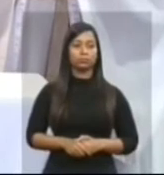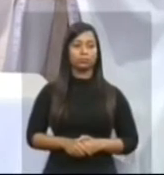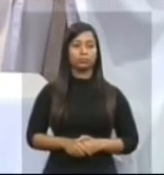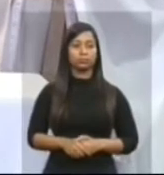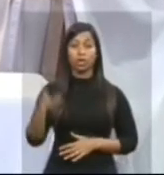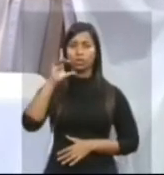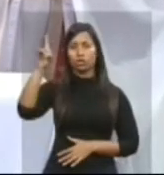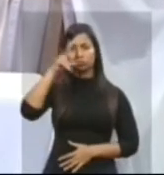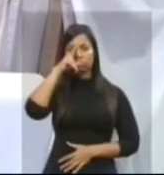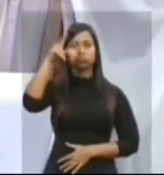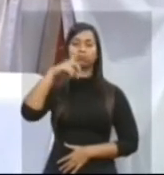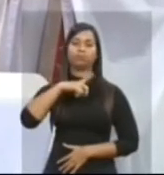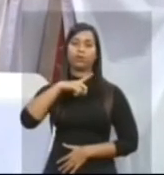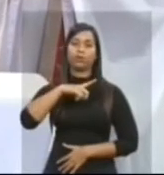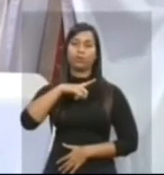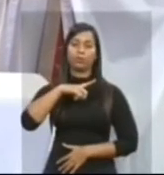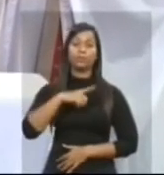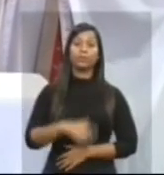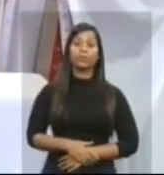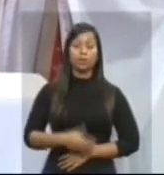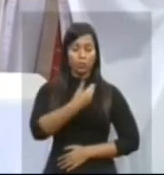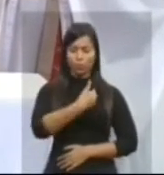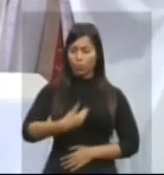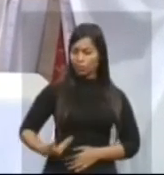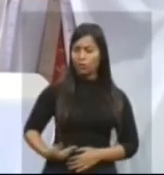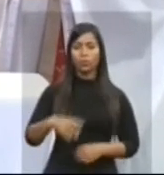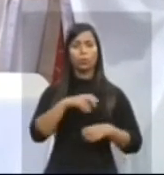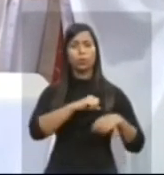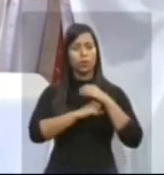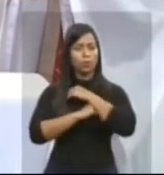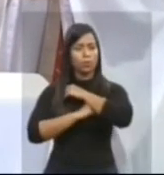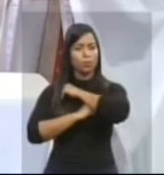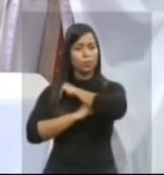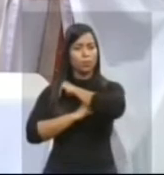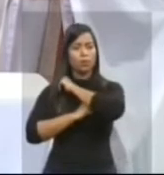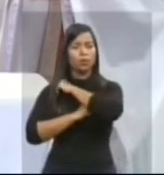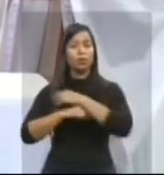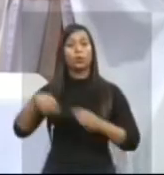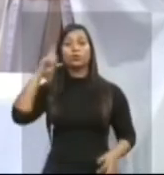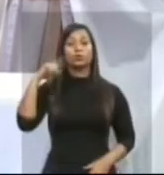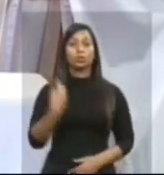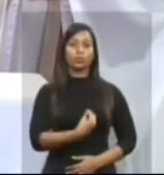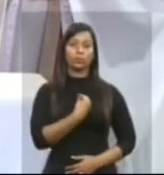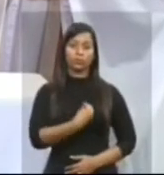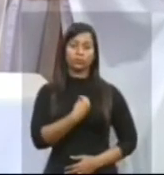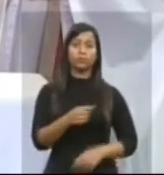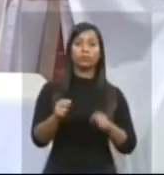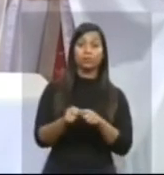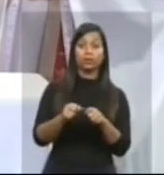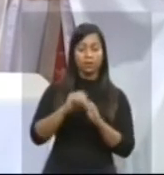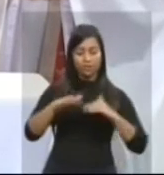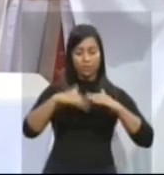Ó Deus Todo-Poderoso, que governais com amor os dias de nossa vida,